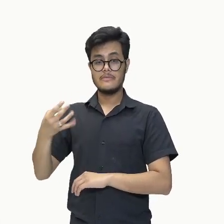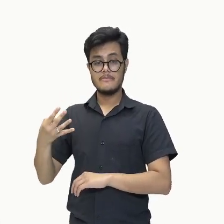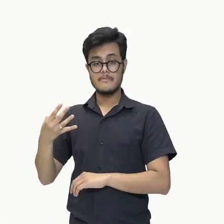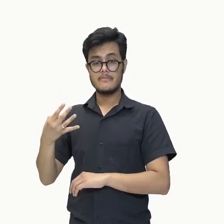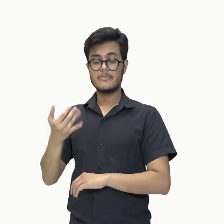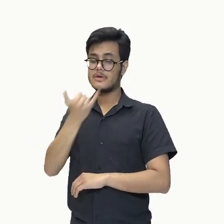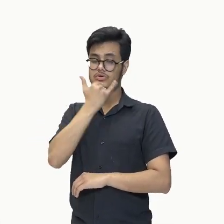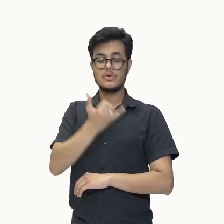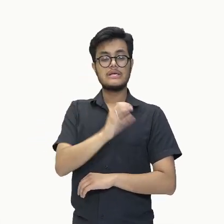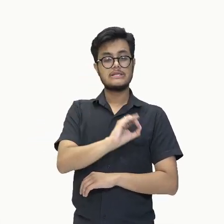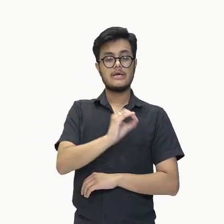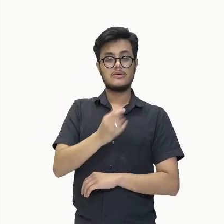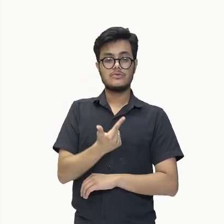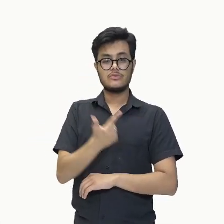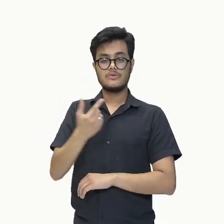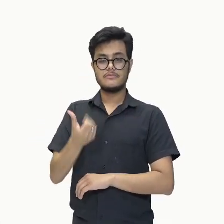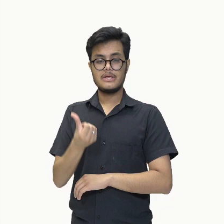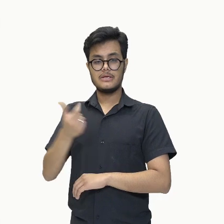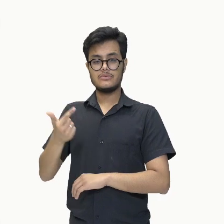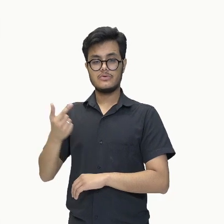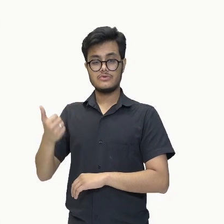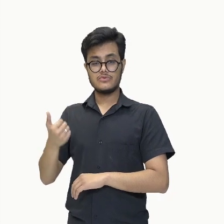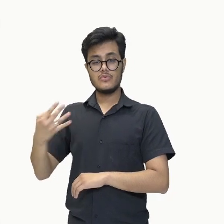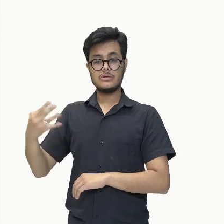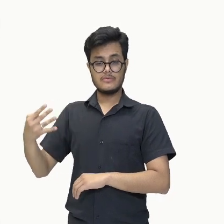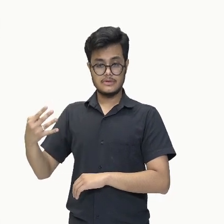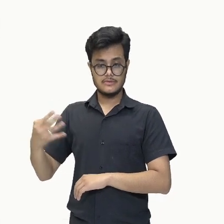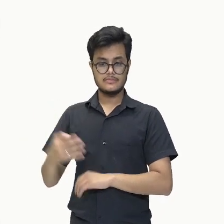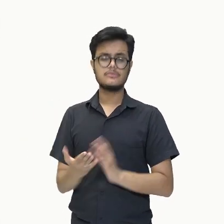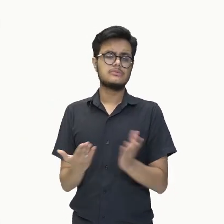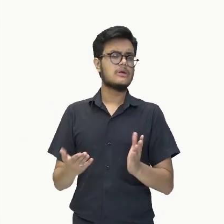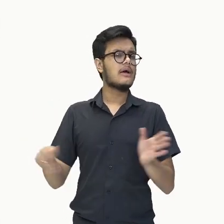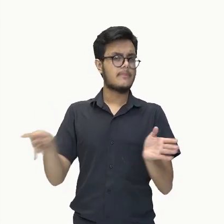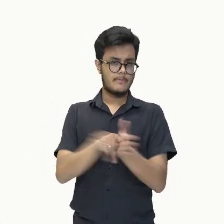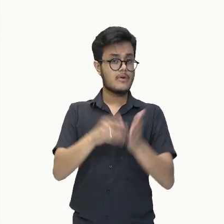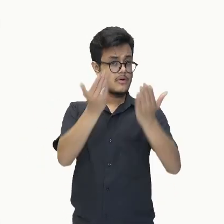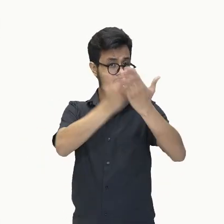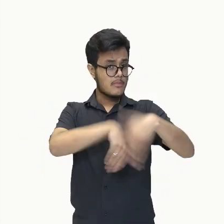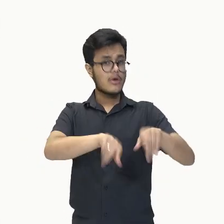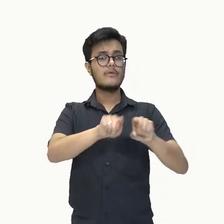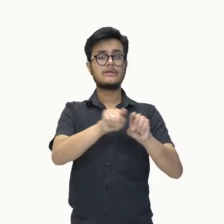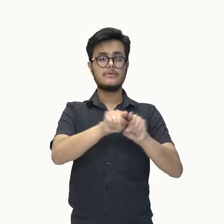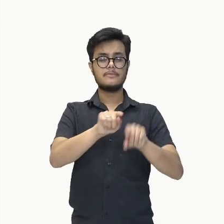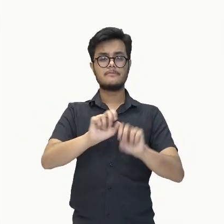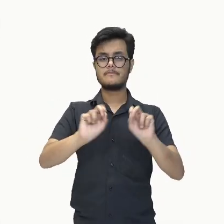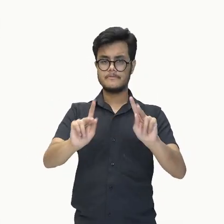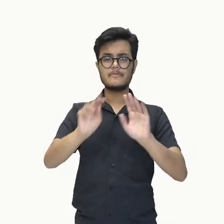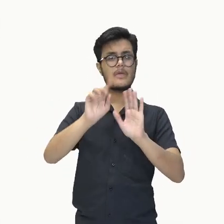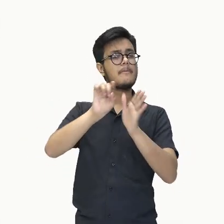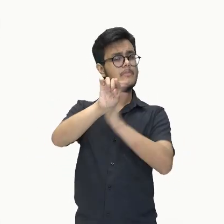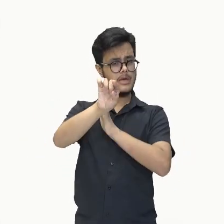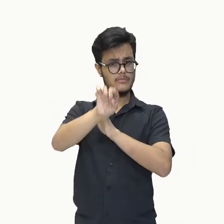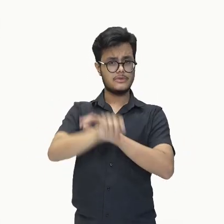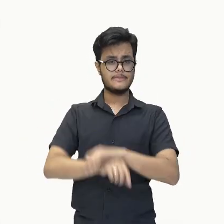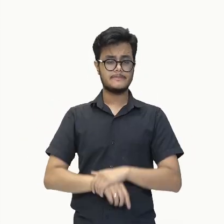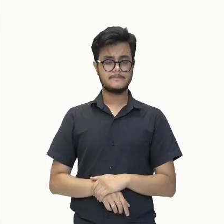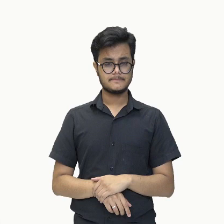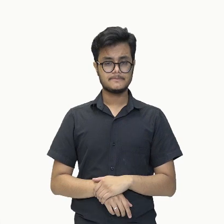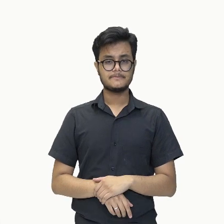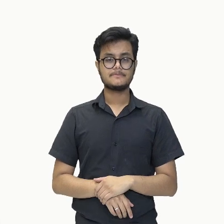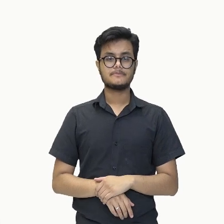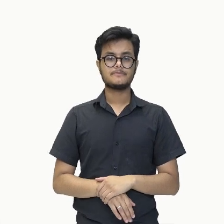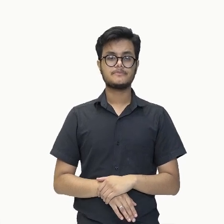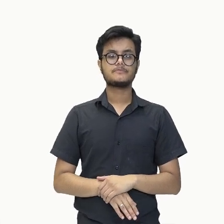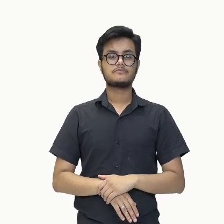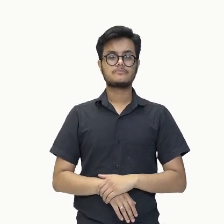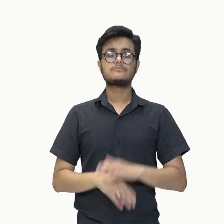0,262144. Então, não se preocupem com isso daí, porque faz parte do contexto da questão. Porém, né, se tratando de